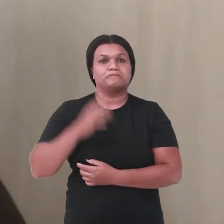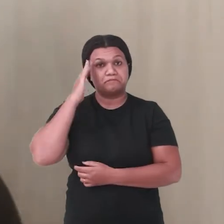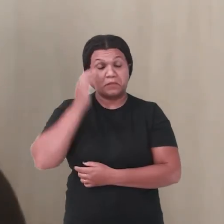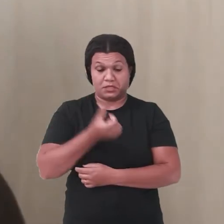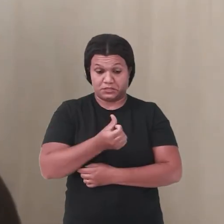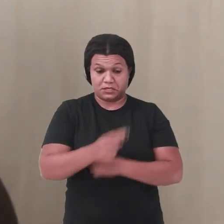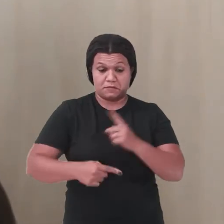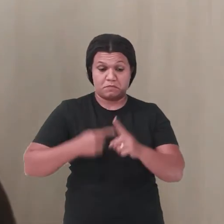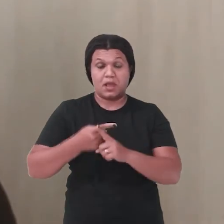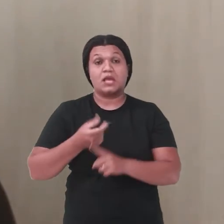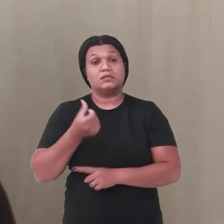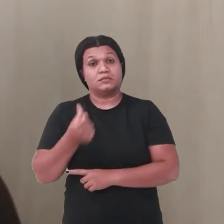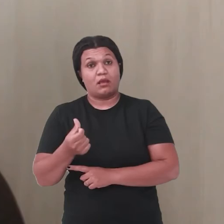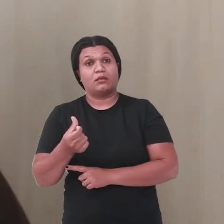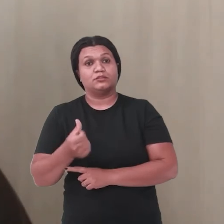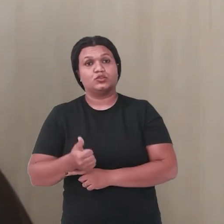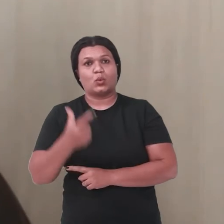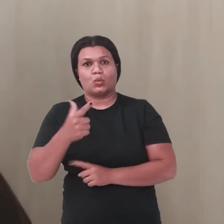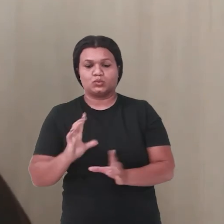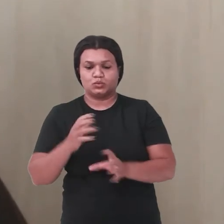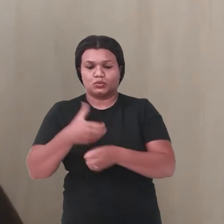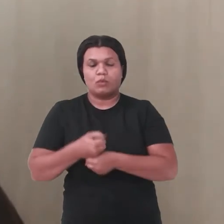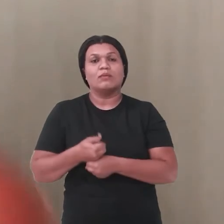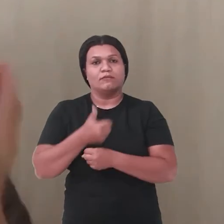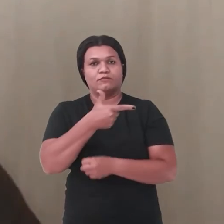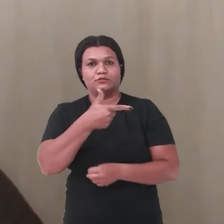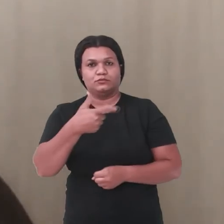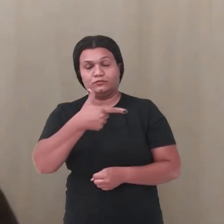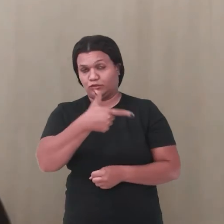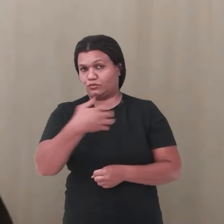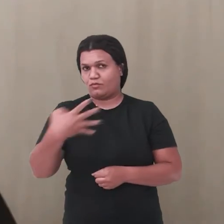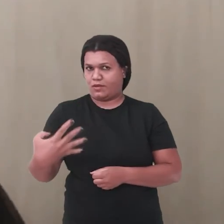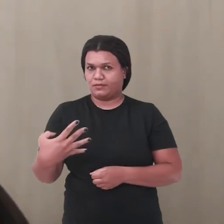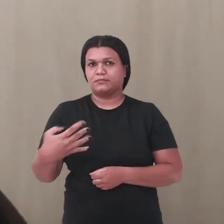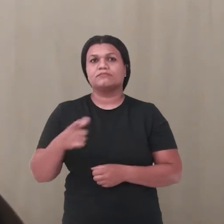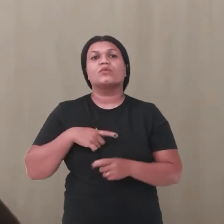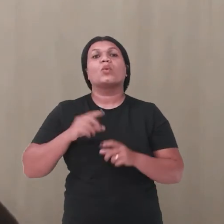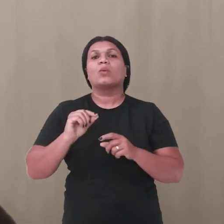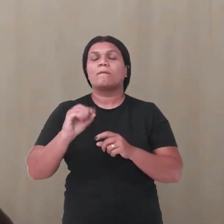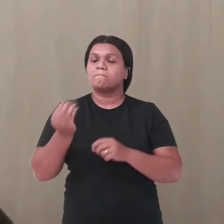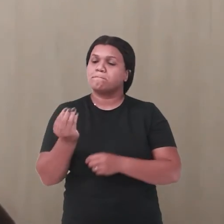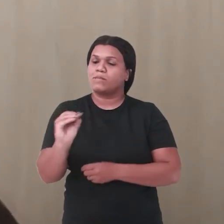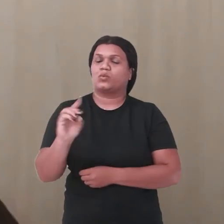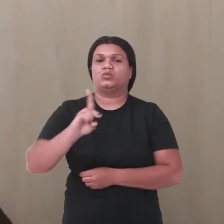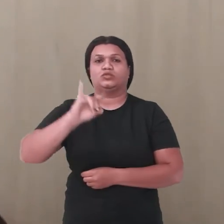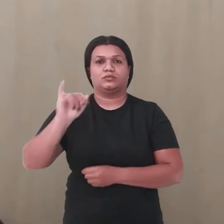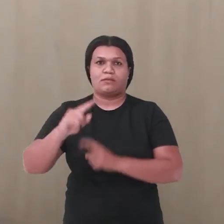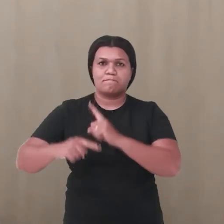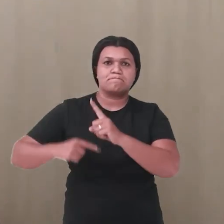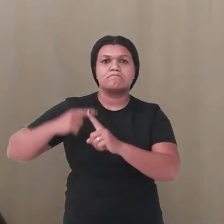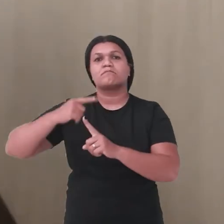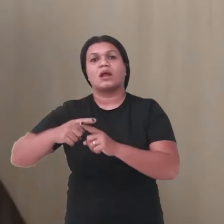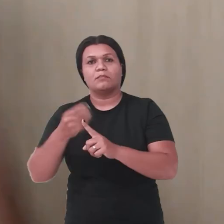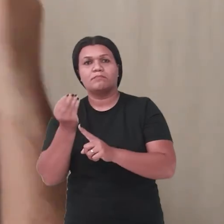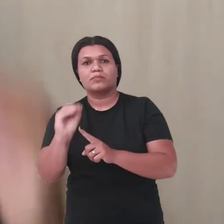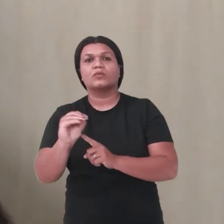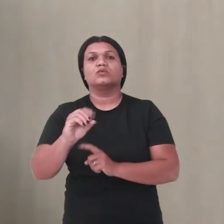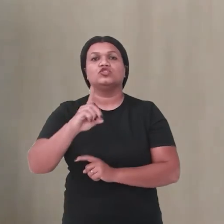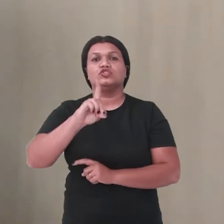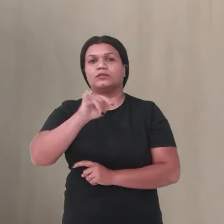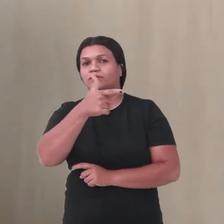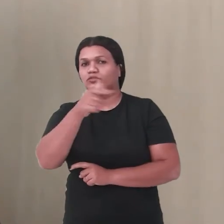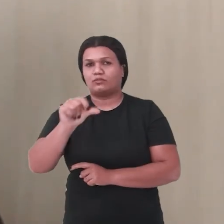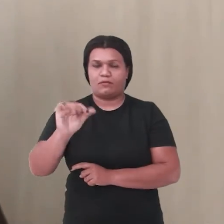6, 12, 12 mais 12, 24, um dia inteiro. Então, cada 4 anos, o nosso calendário ganha um dia a mais